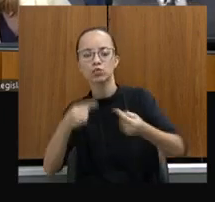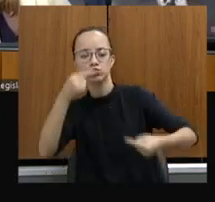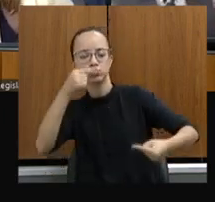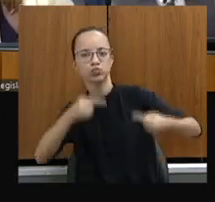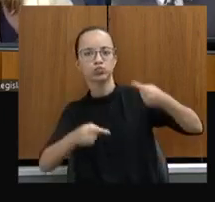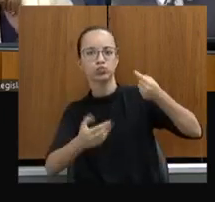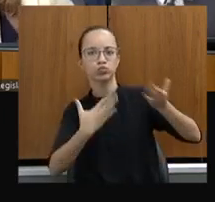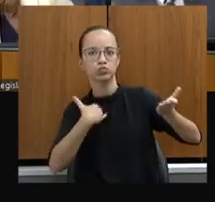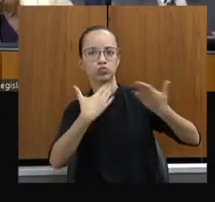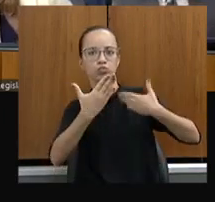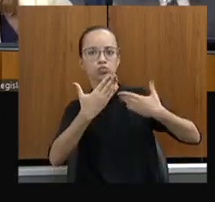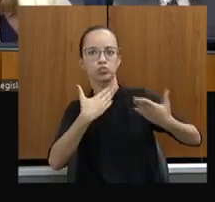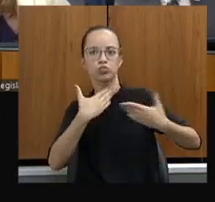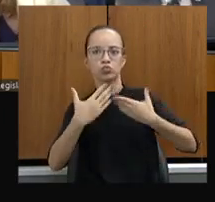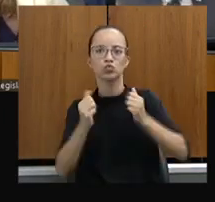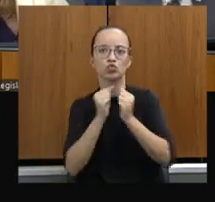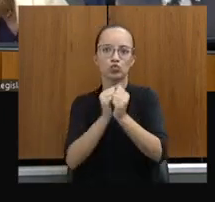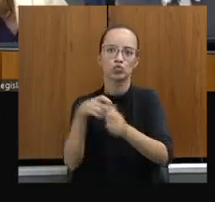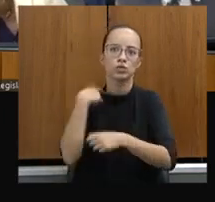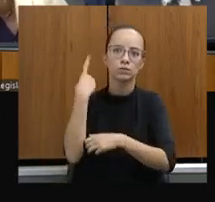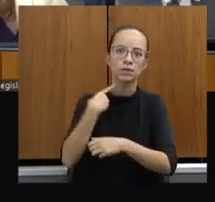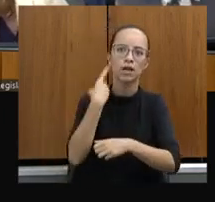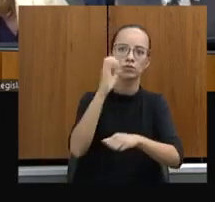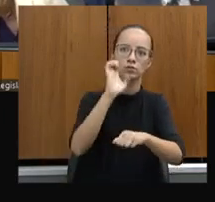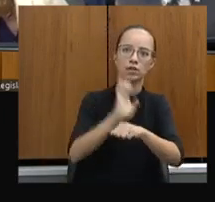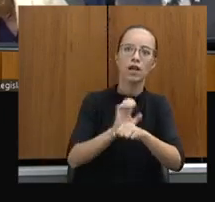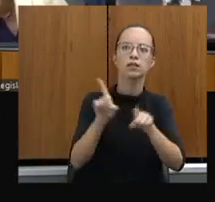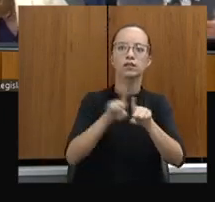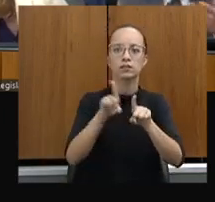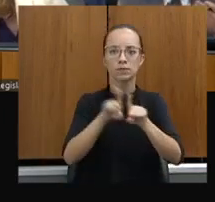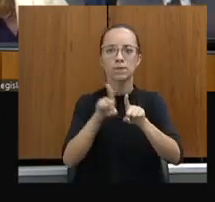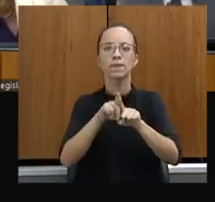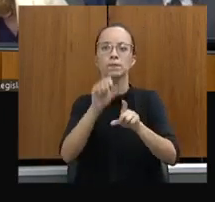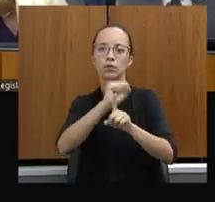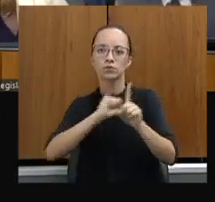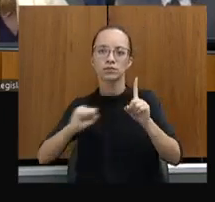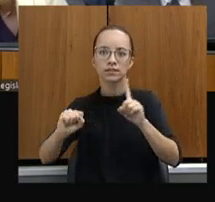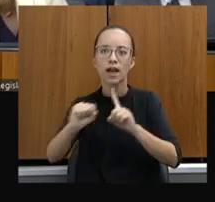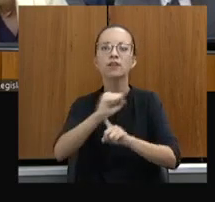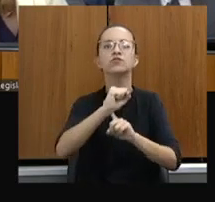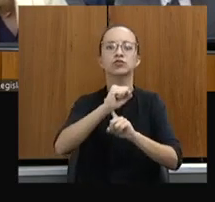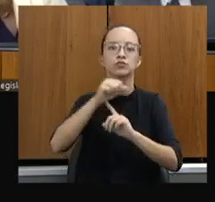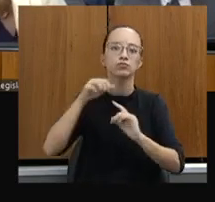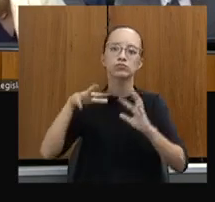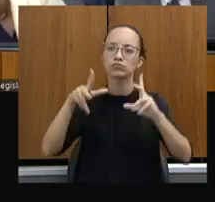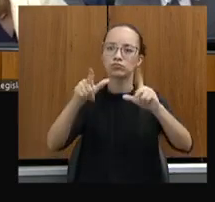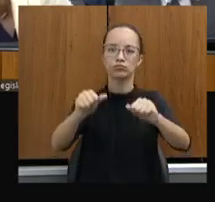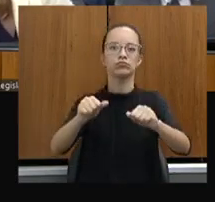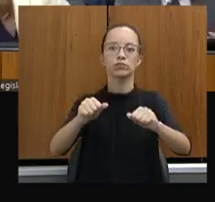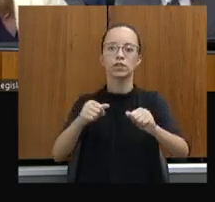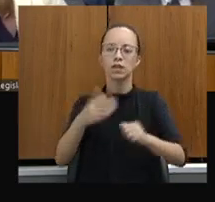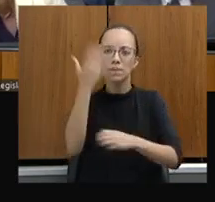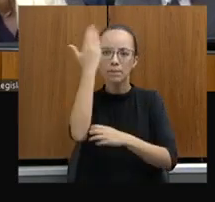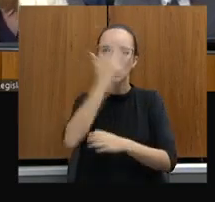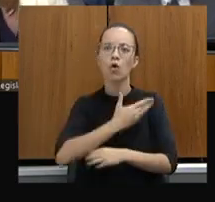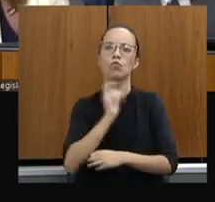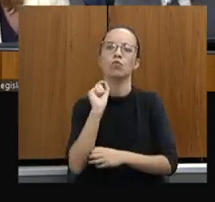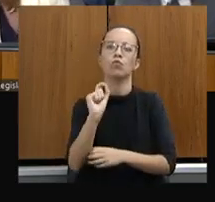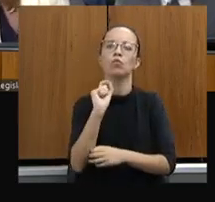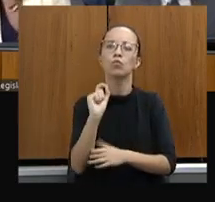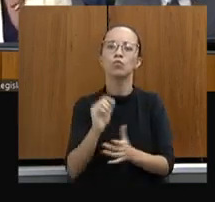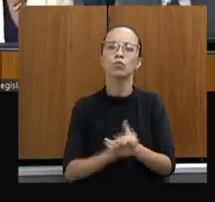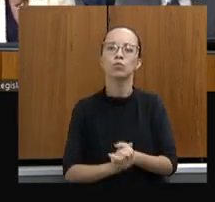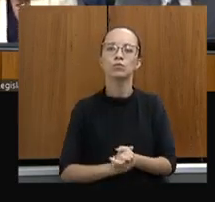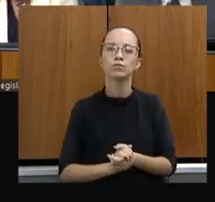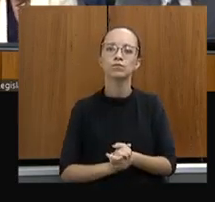dialogando com os nossos deputados estaduais com Parlamento Mineiro com a sociedade civil de um modo geral o que comprova né de